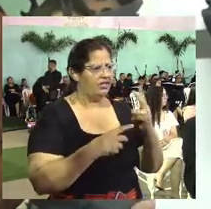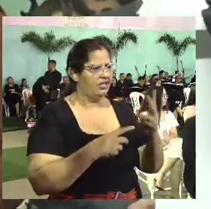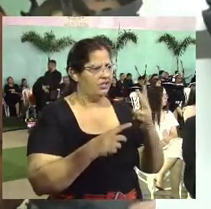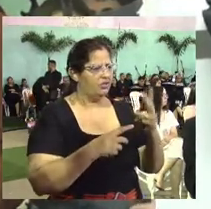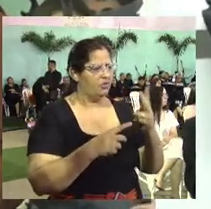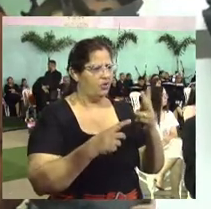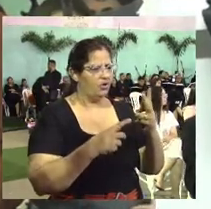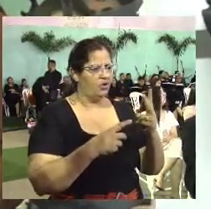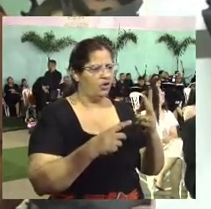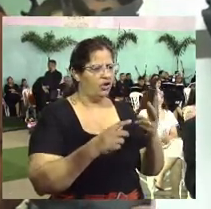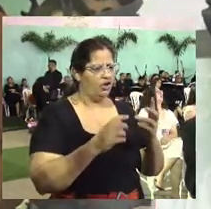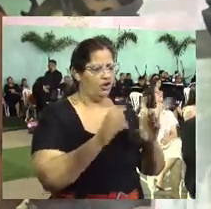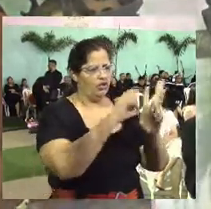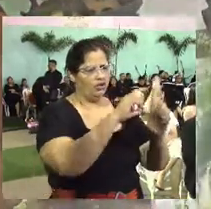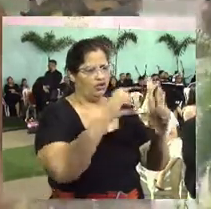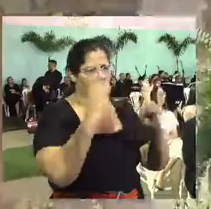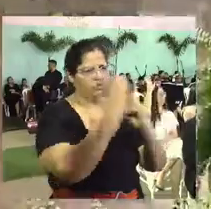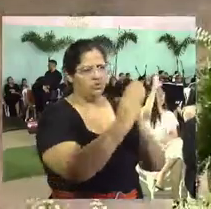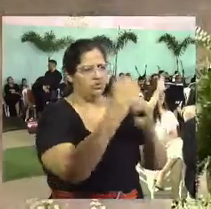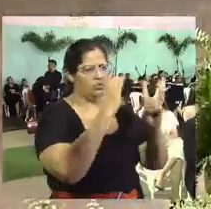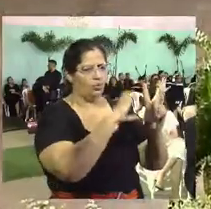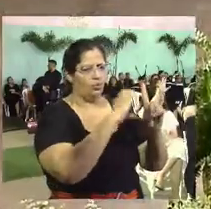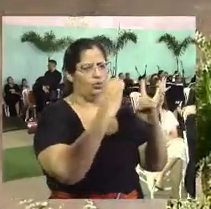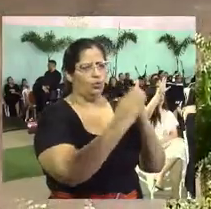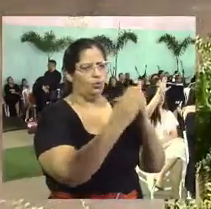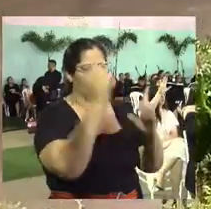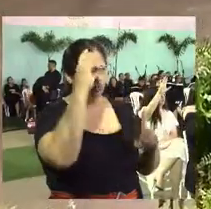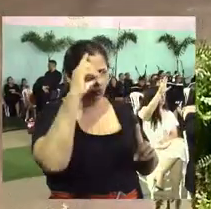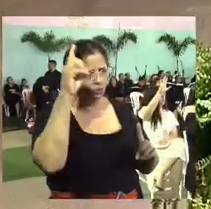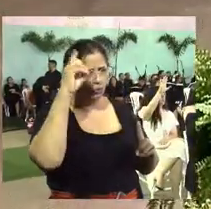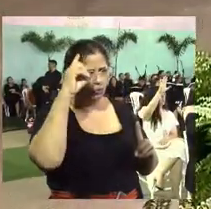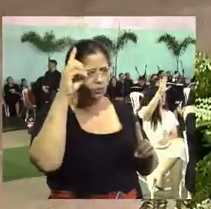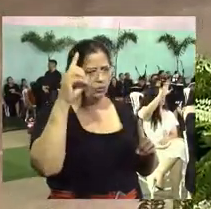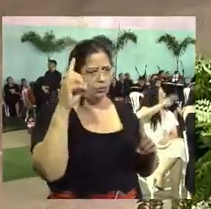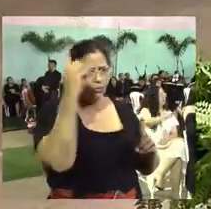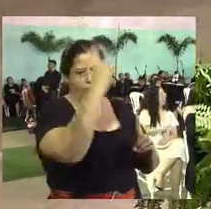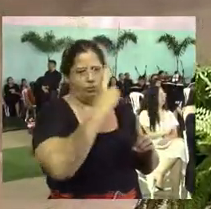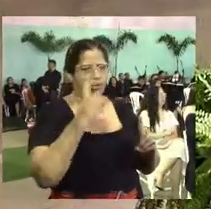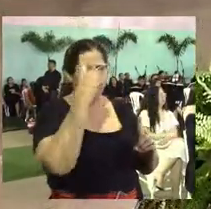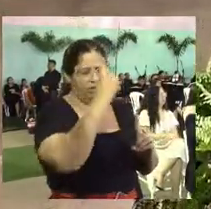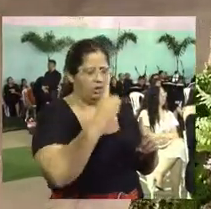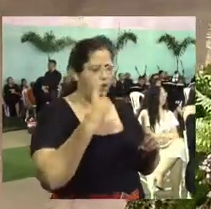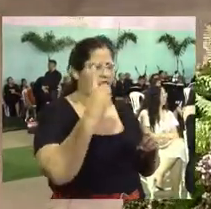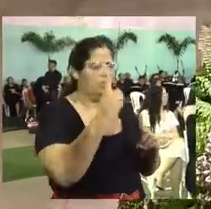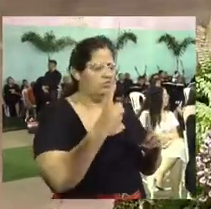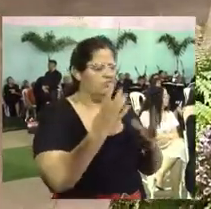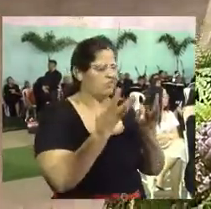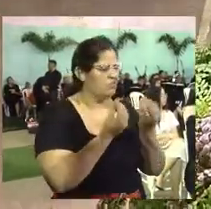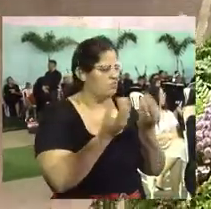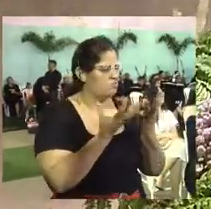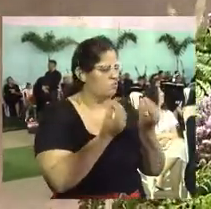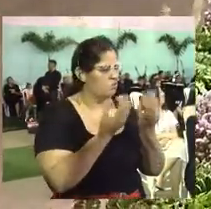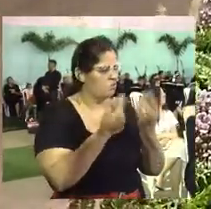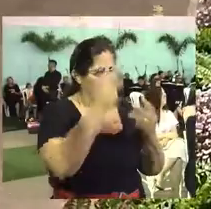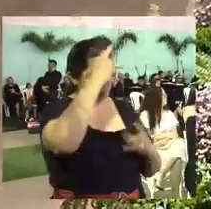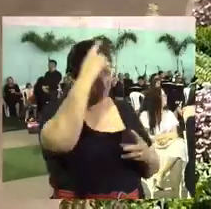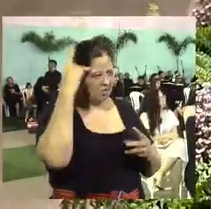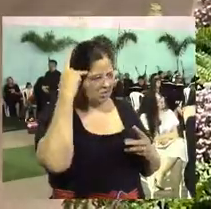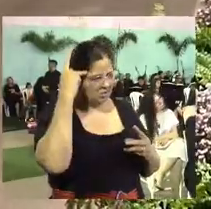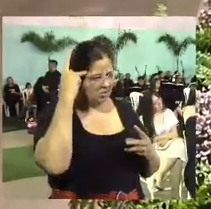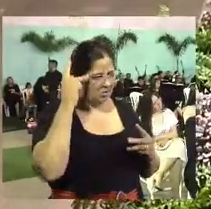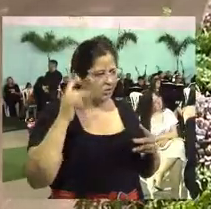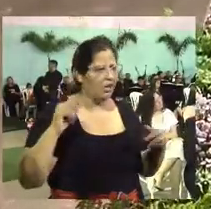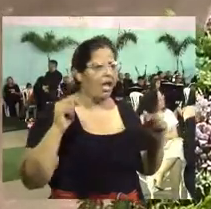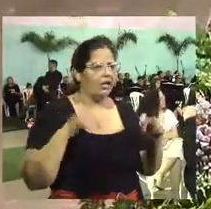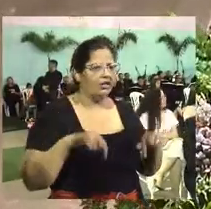cultos por domingo cheio e alguns vão ter três cultos casa cheia vão vir caravanas para cada